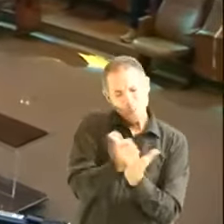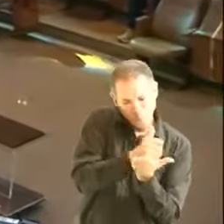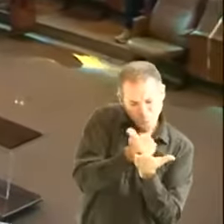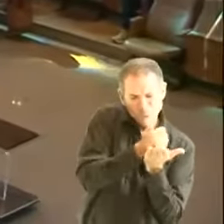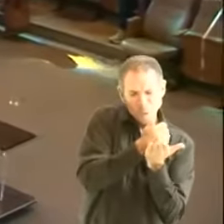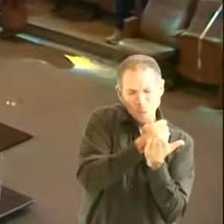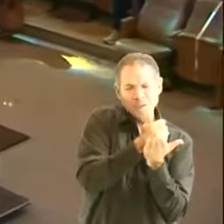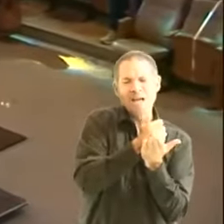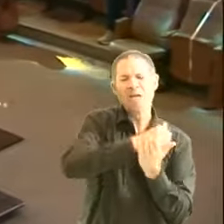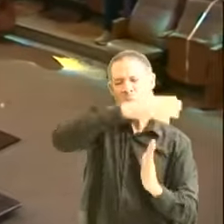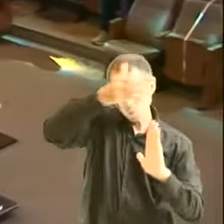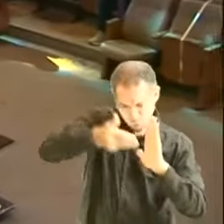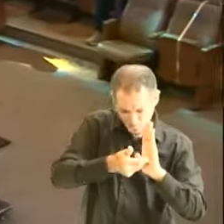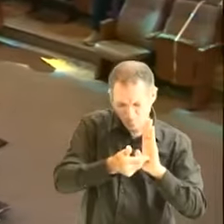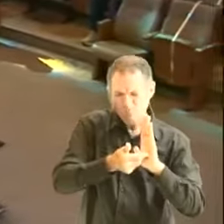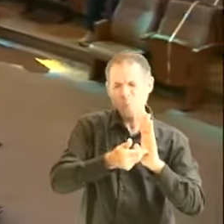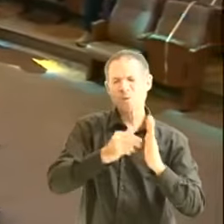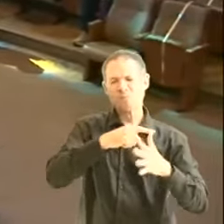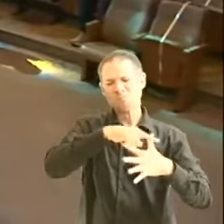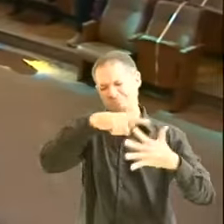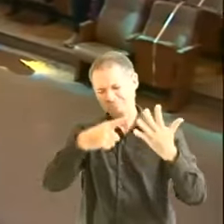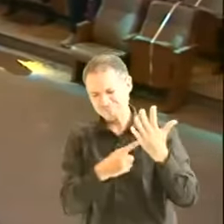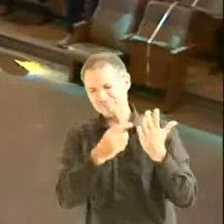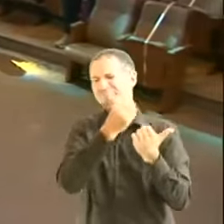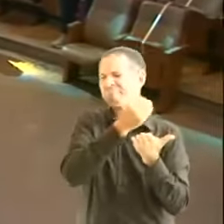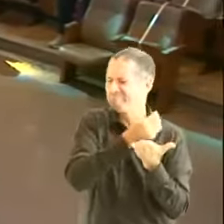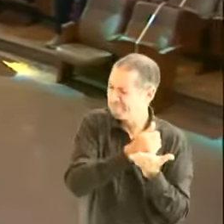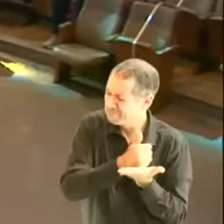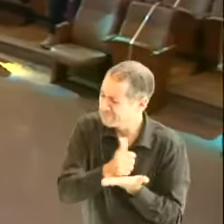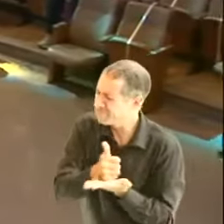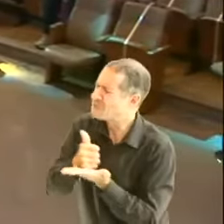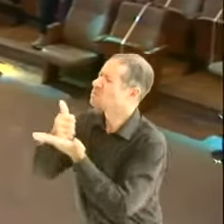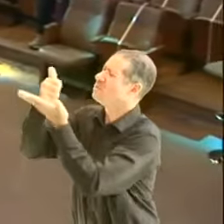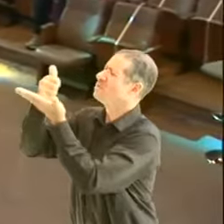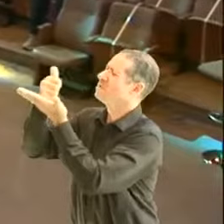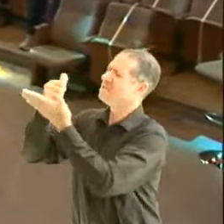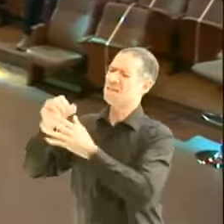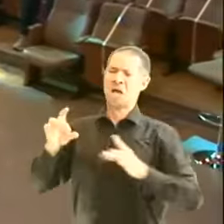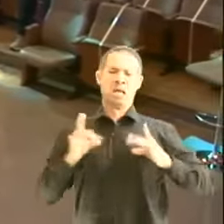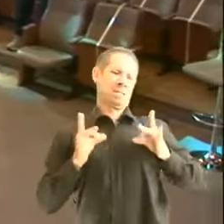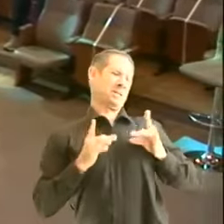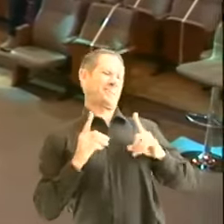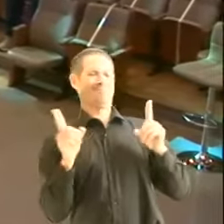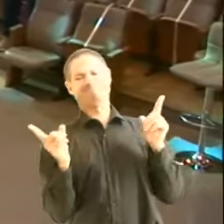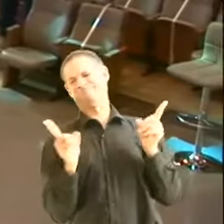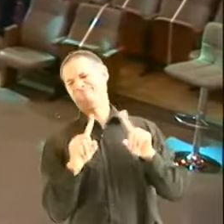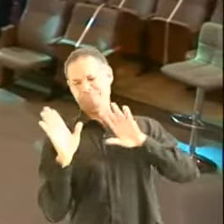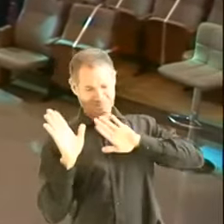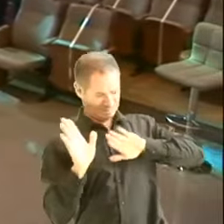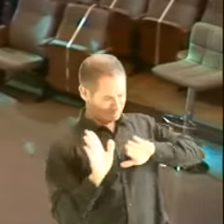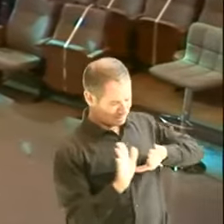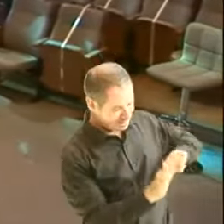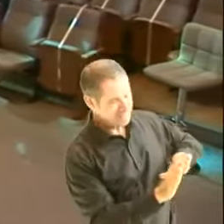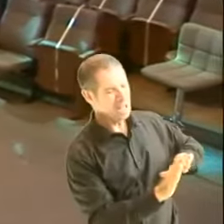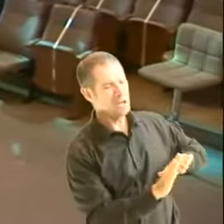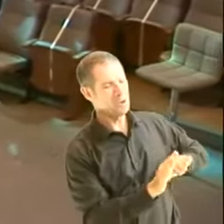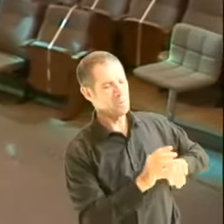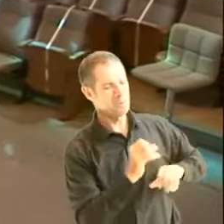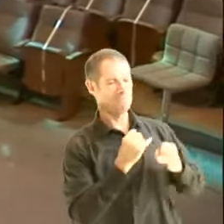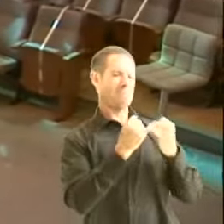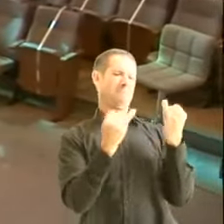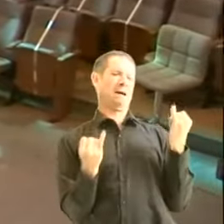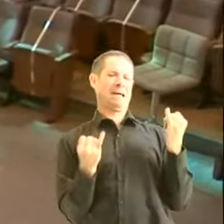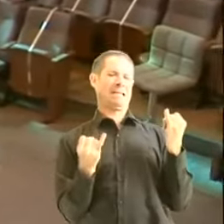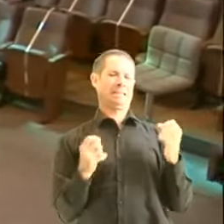controle de todas as coisas nas tuas mãos, a não temer aquilo que nos parece